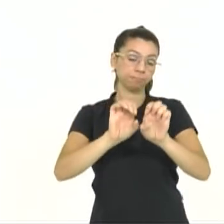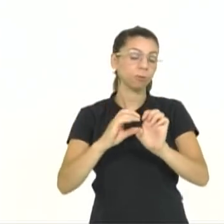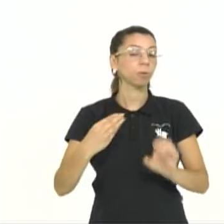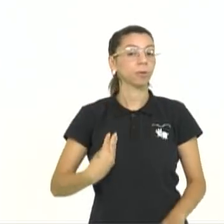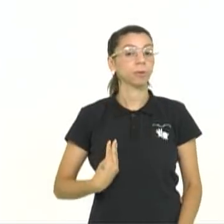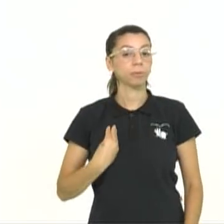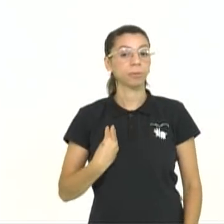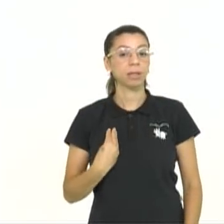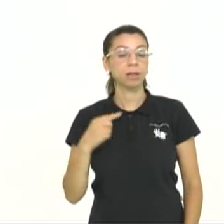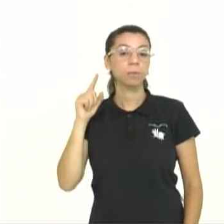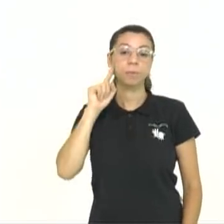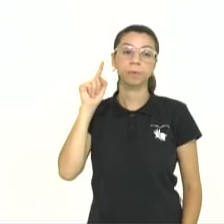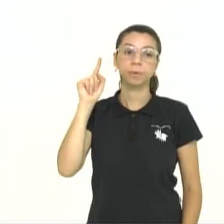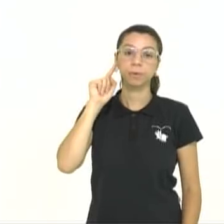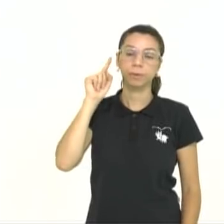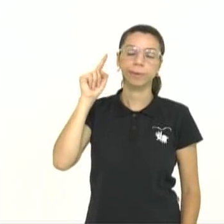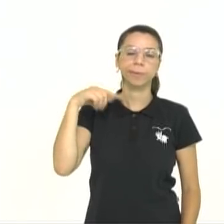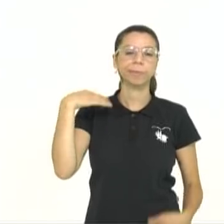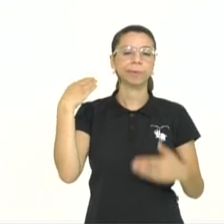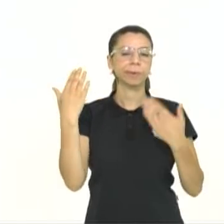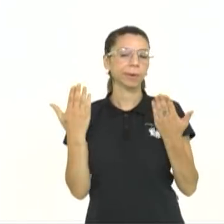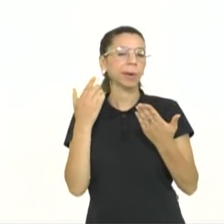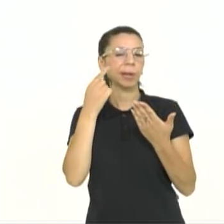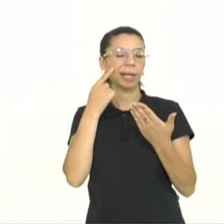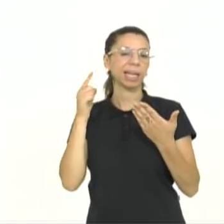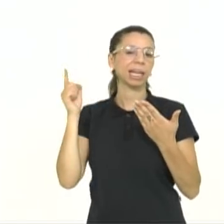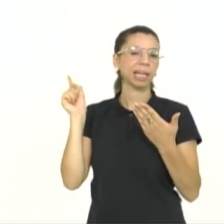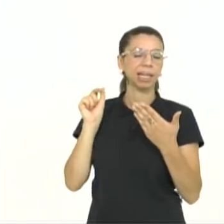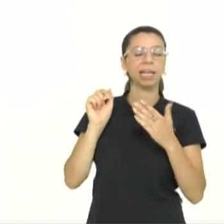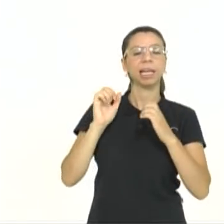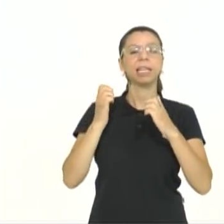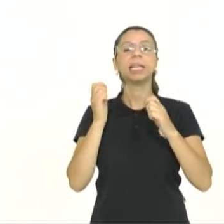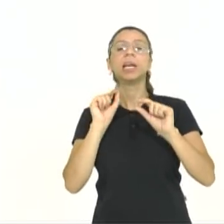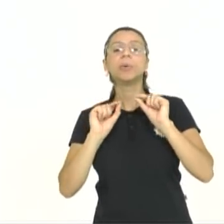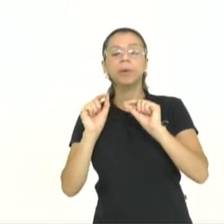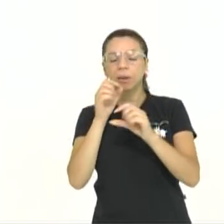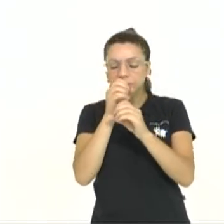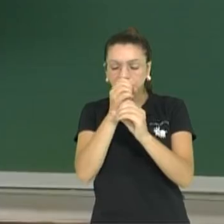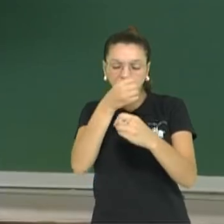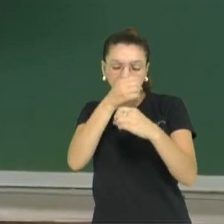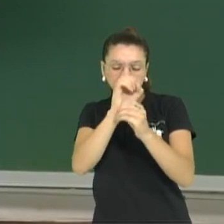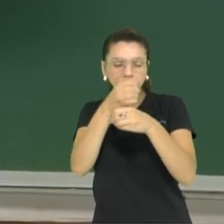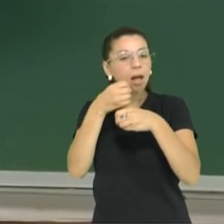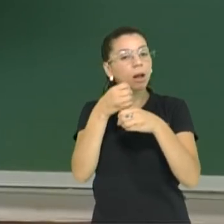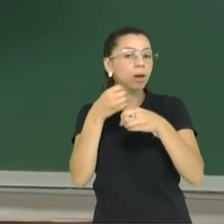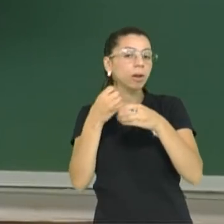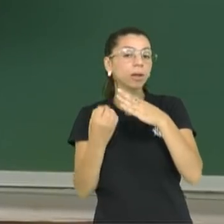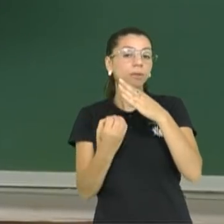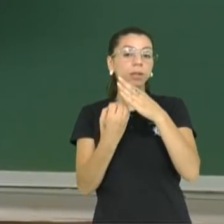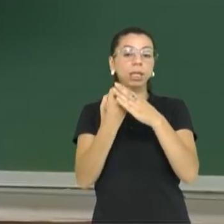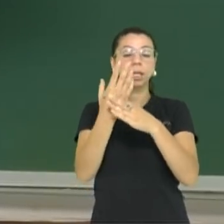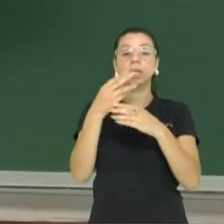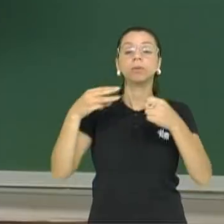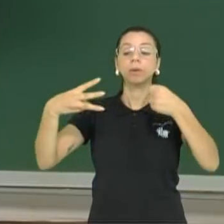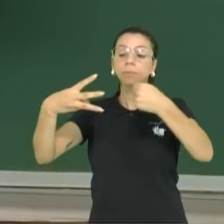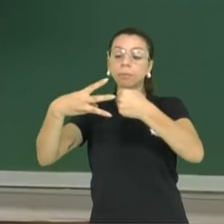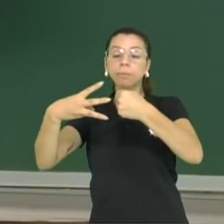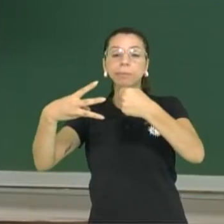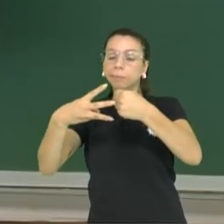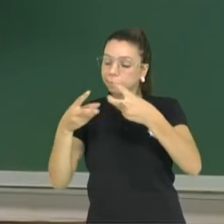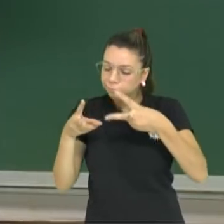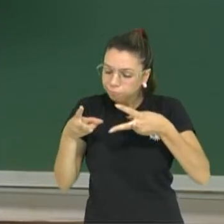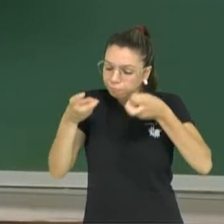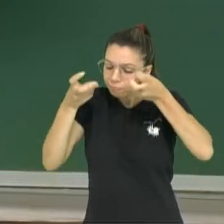presente no nosso cotidiano. O microscópio foi uma invenção para que a gente pudesse observar as células.